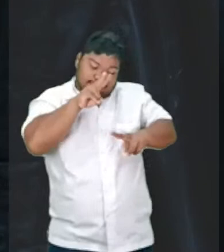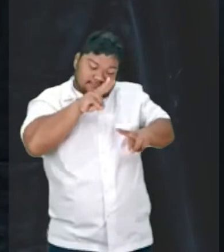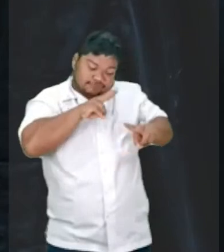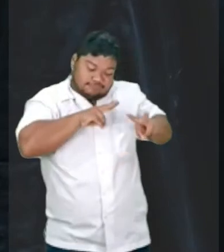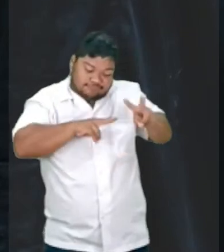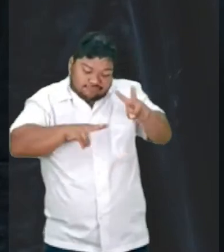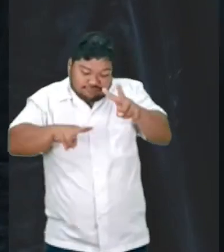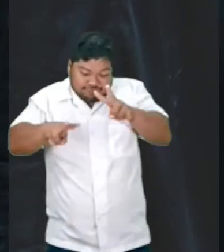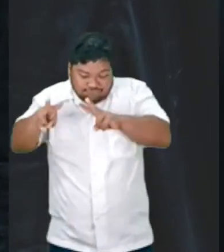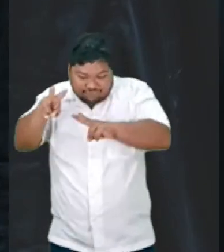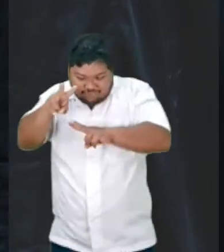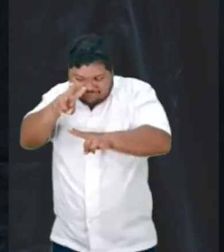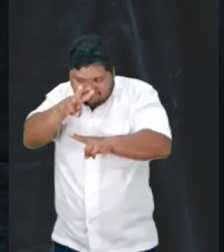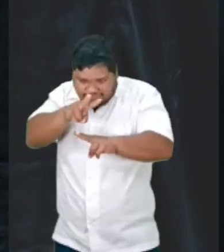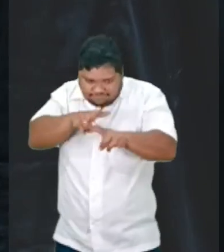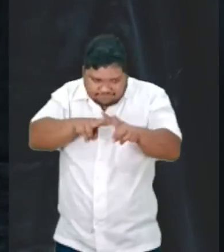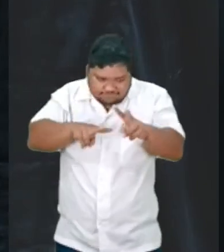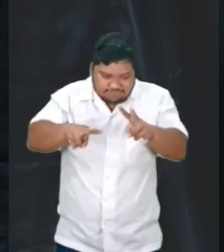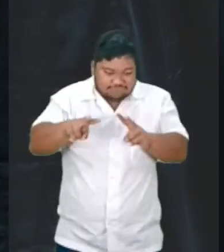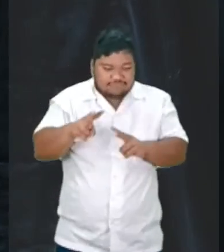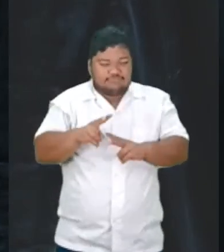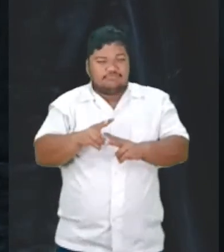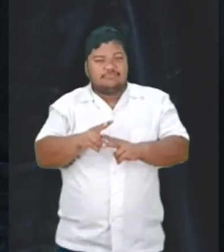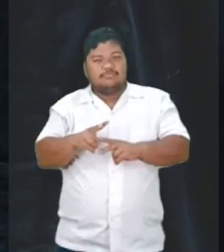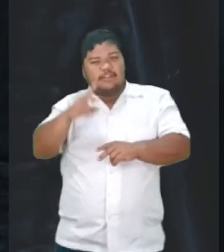Deus. Descanse o seu coração.